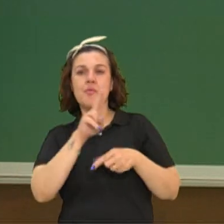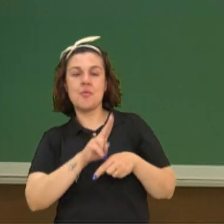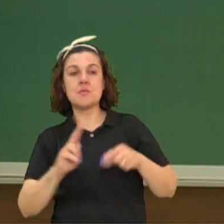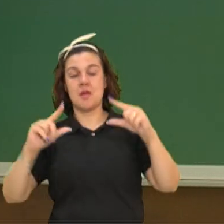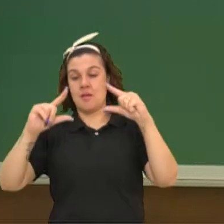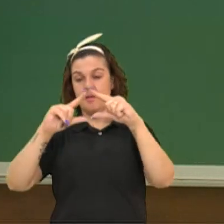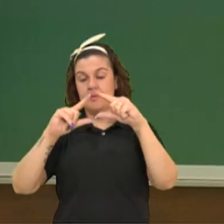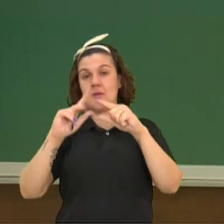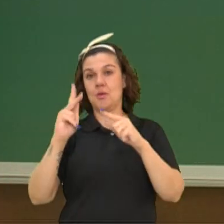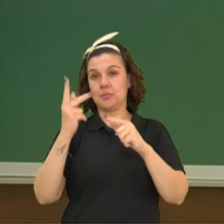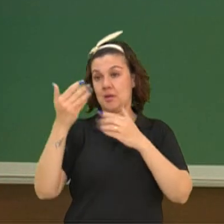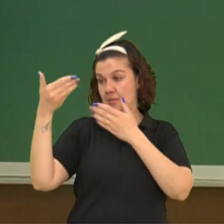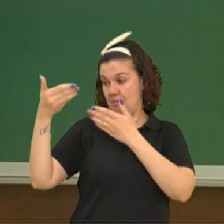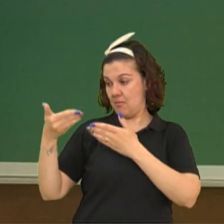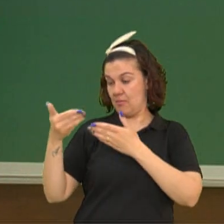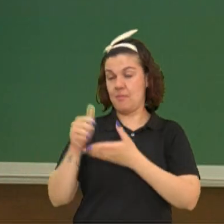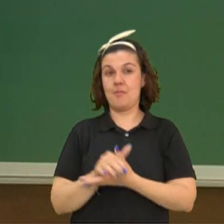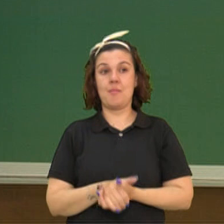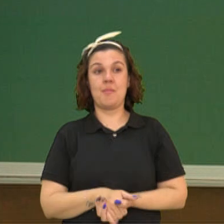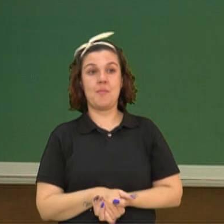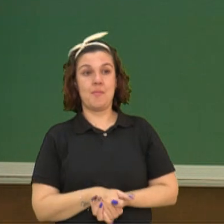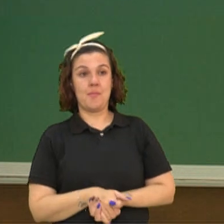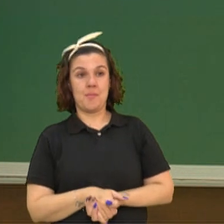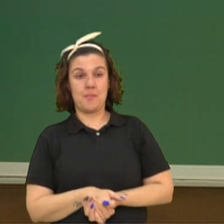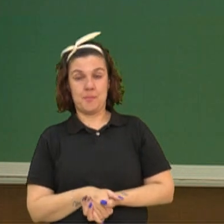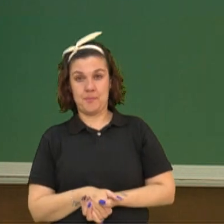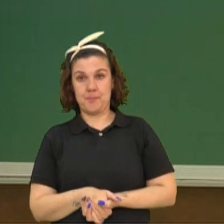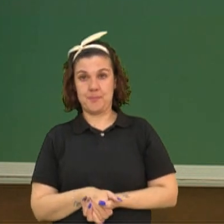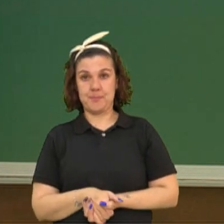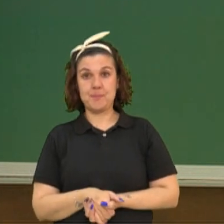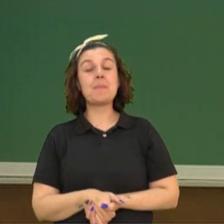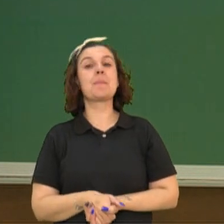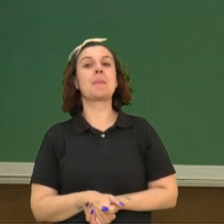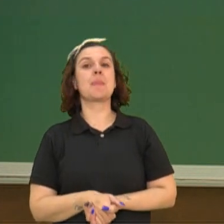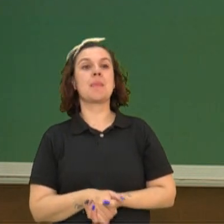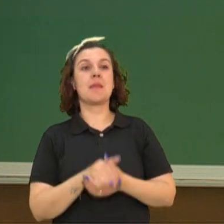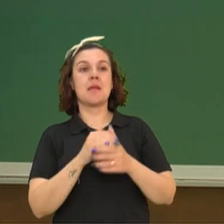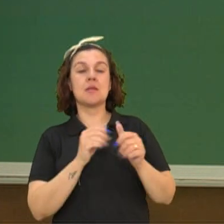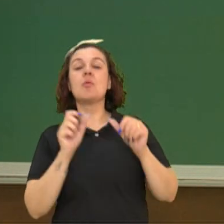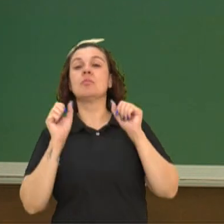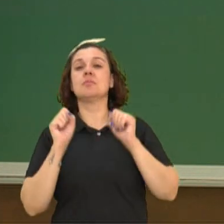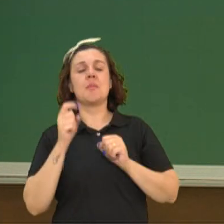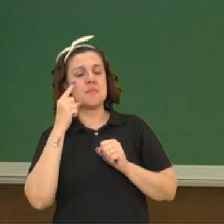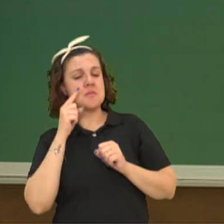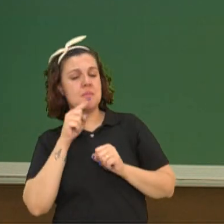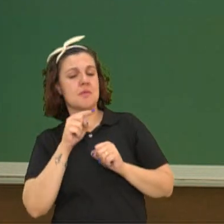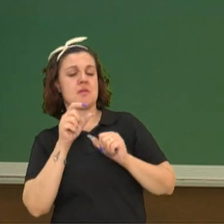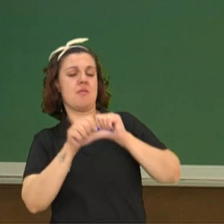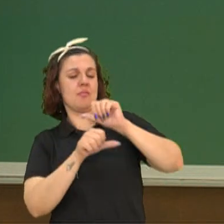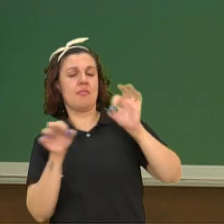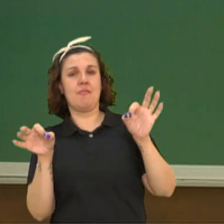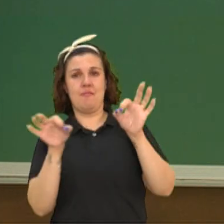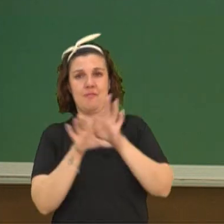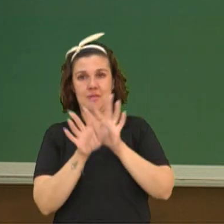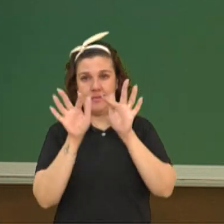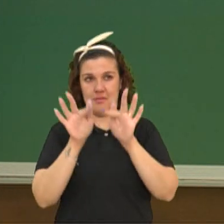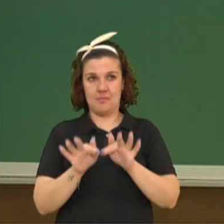usar essa continha. Entalpia dos produtos menos a entalpia do reagente e posso ver a entalpia de